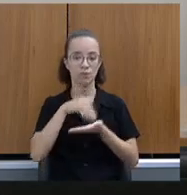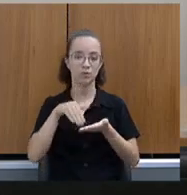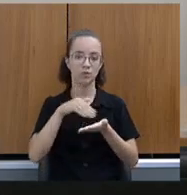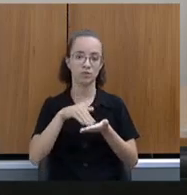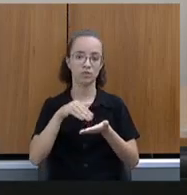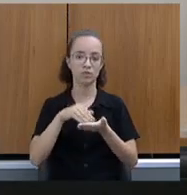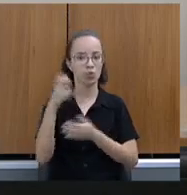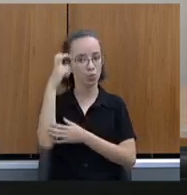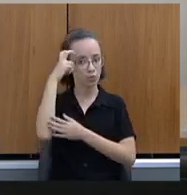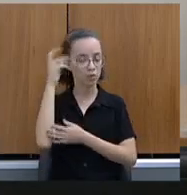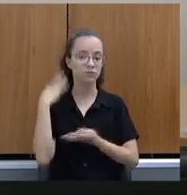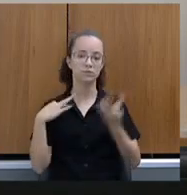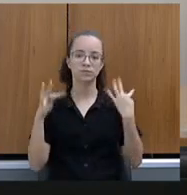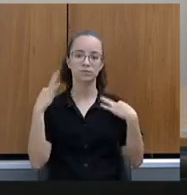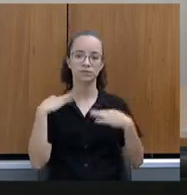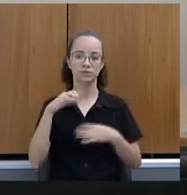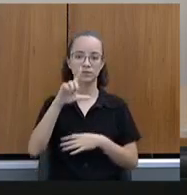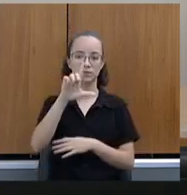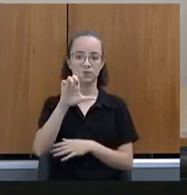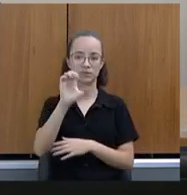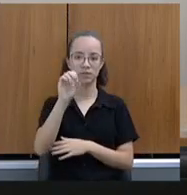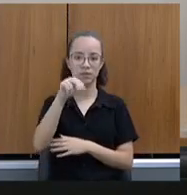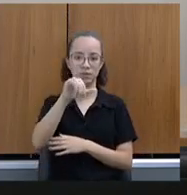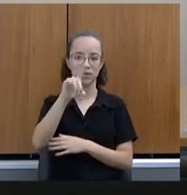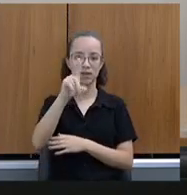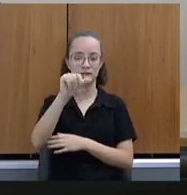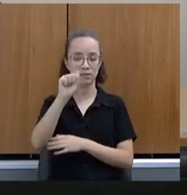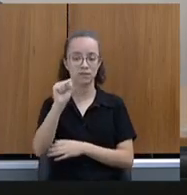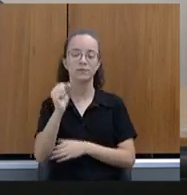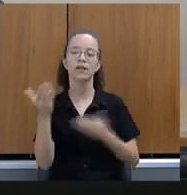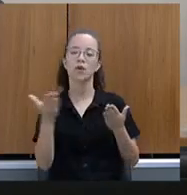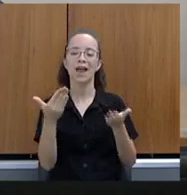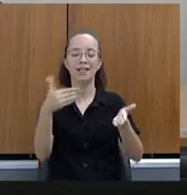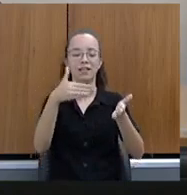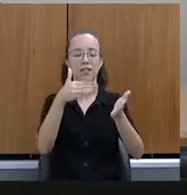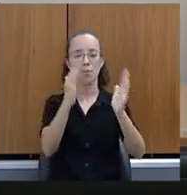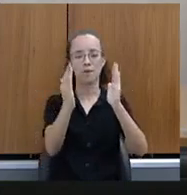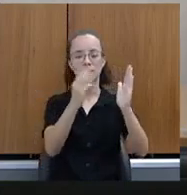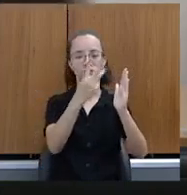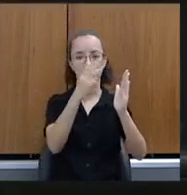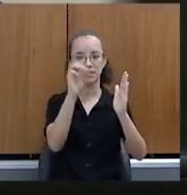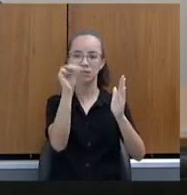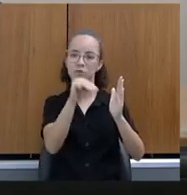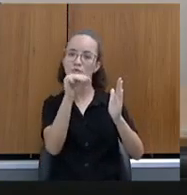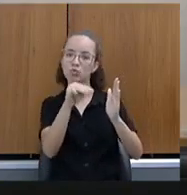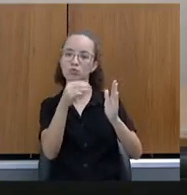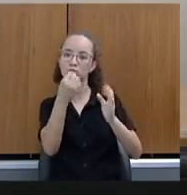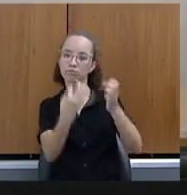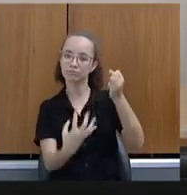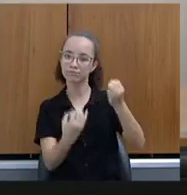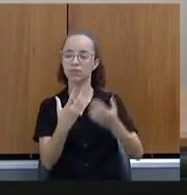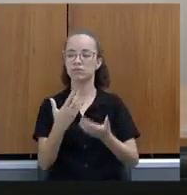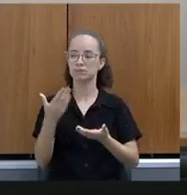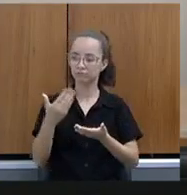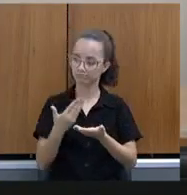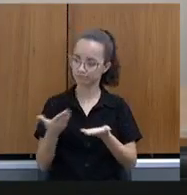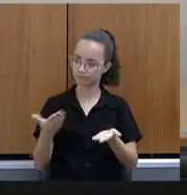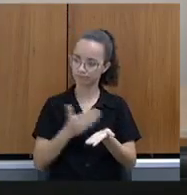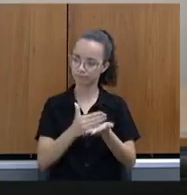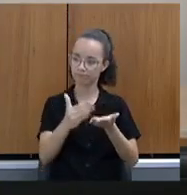de Cultura e turismo Leônidas até 30 minutos portanto fica à vontade secretário